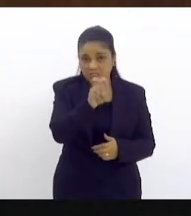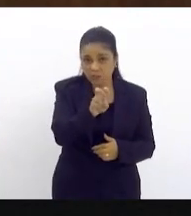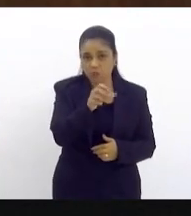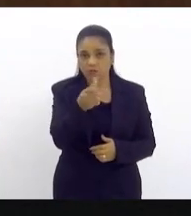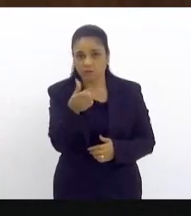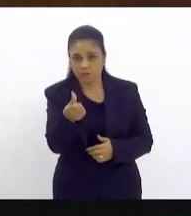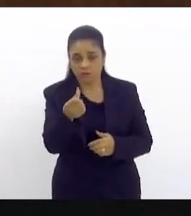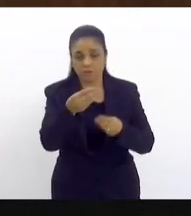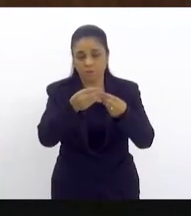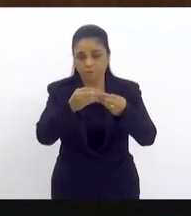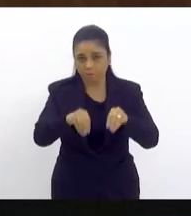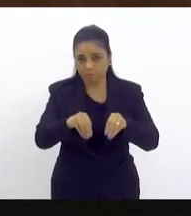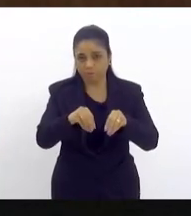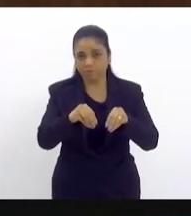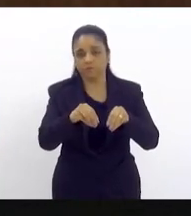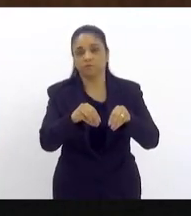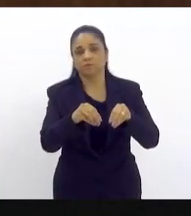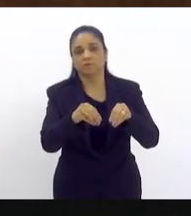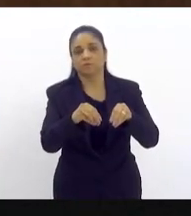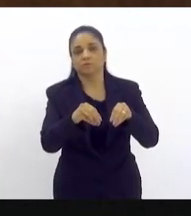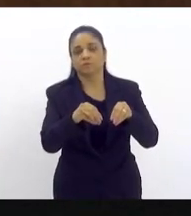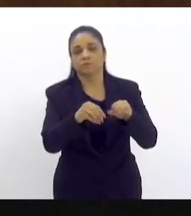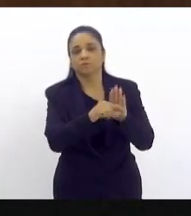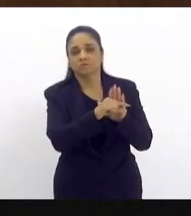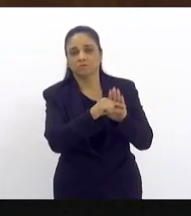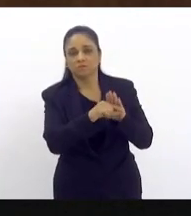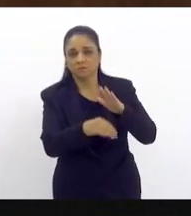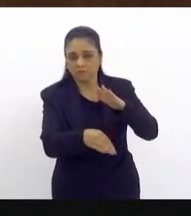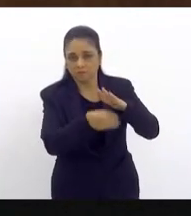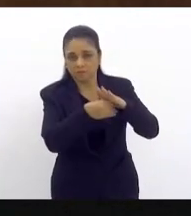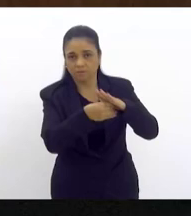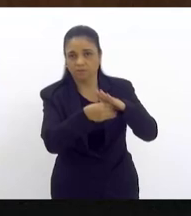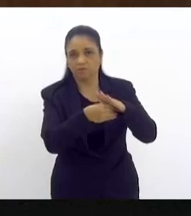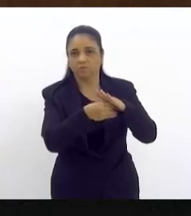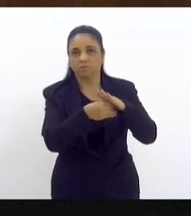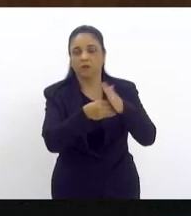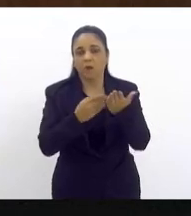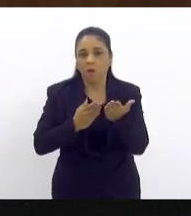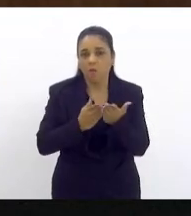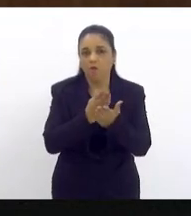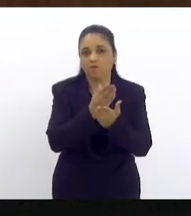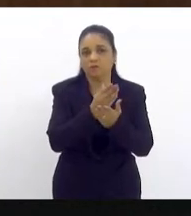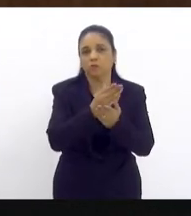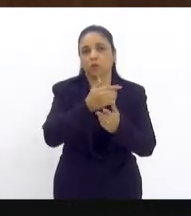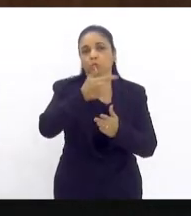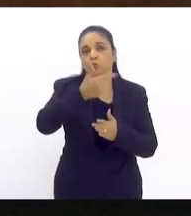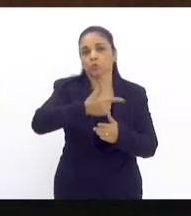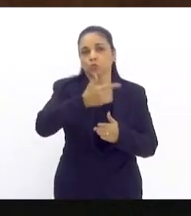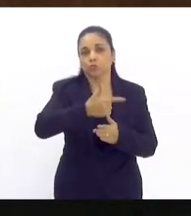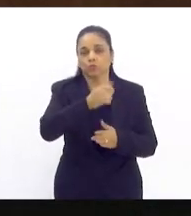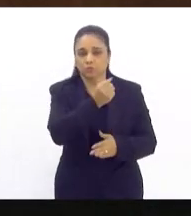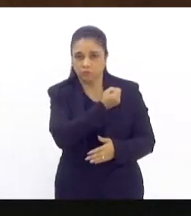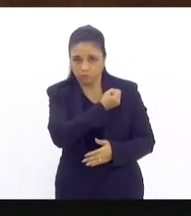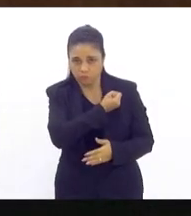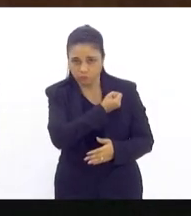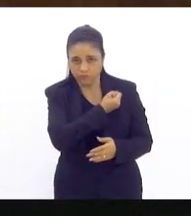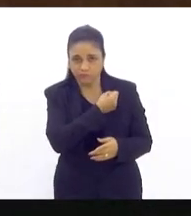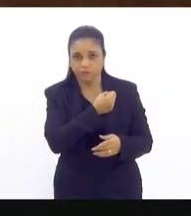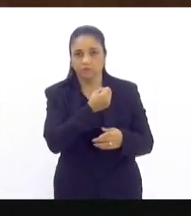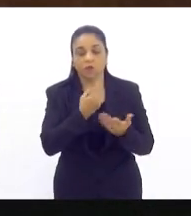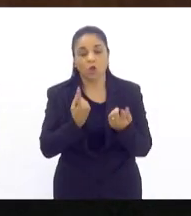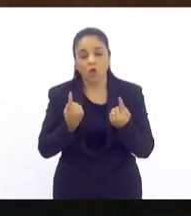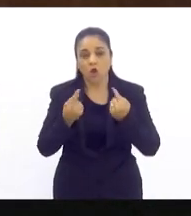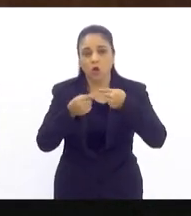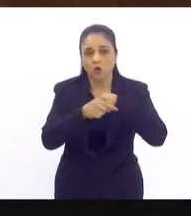prejudicada a emenda de plenário número 22 pela aprovação da emenda número 2 da ccj contrário